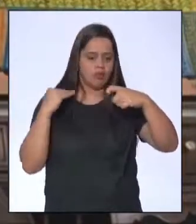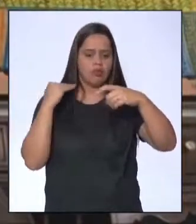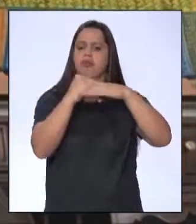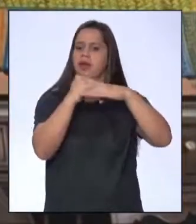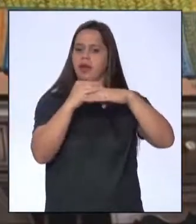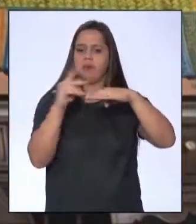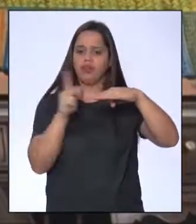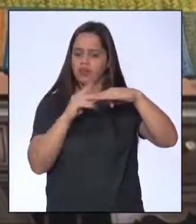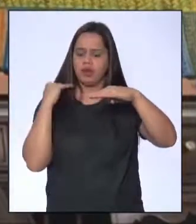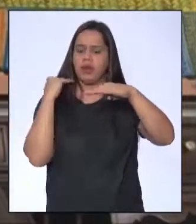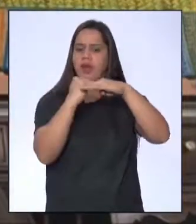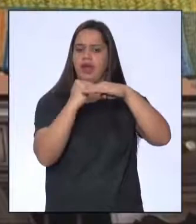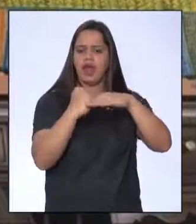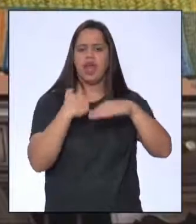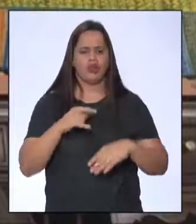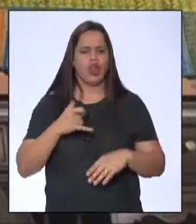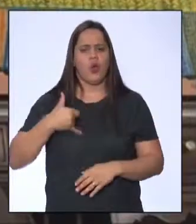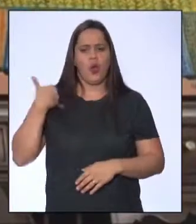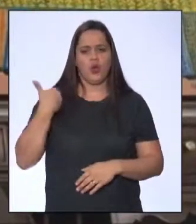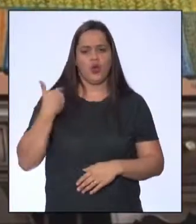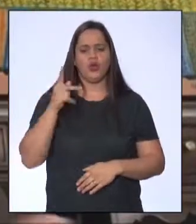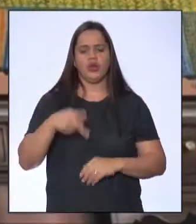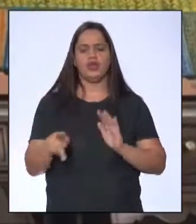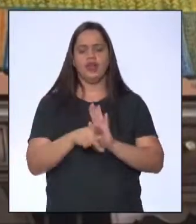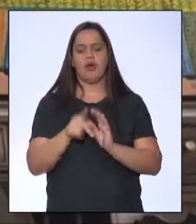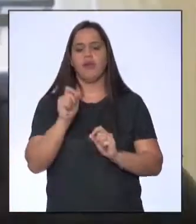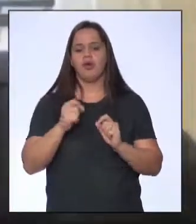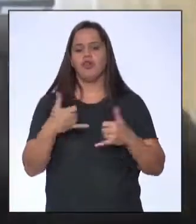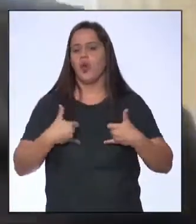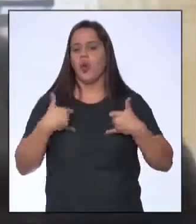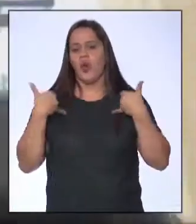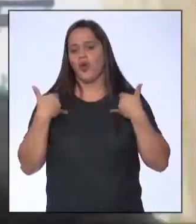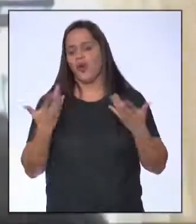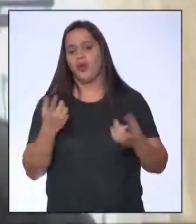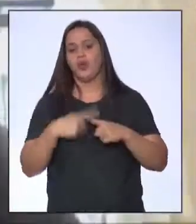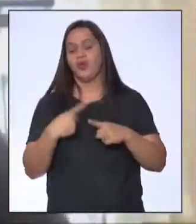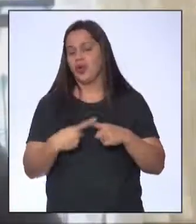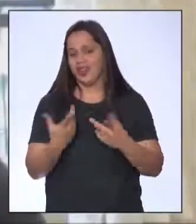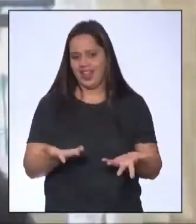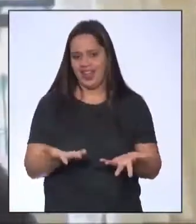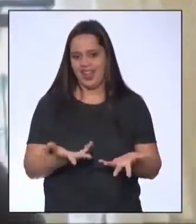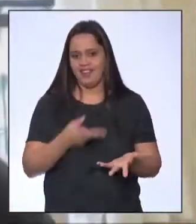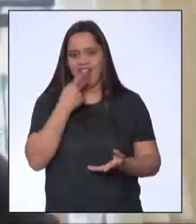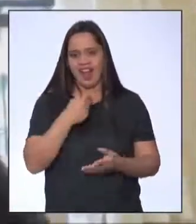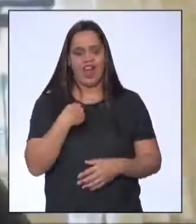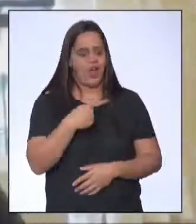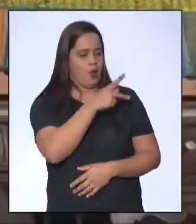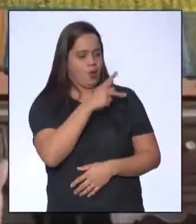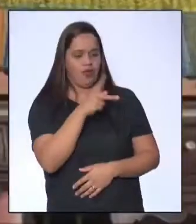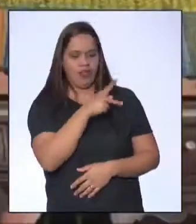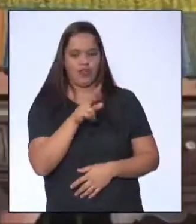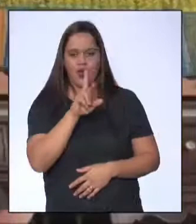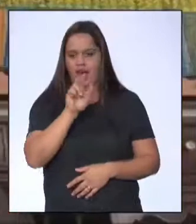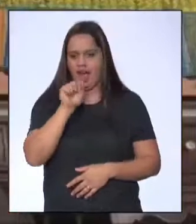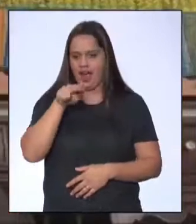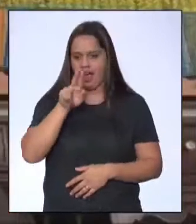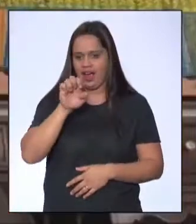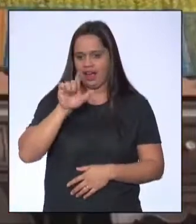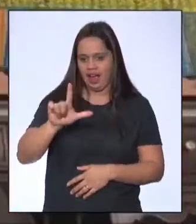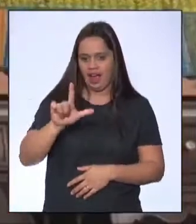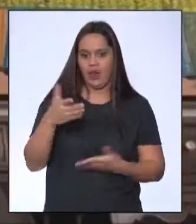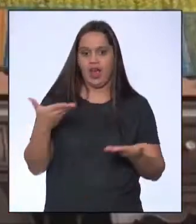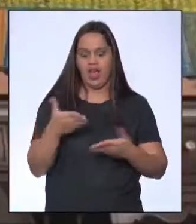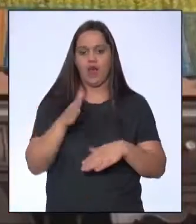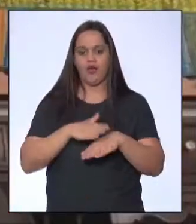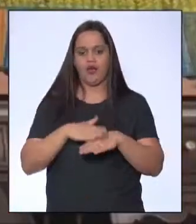viu lá o programinha lá, Reinventando, Raquel Teixeira, professor, sim, só para brincadeira, eu fiz